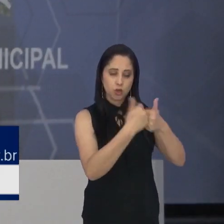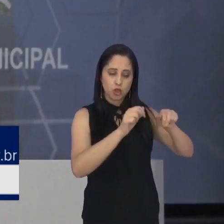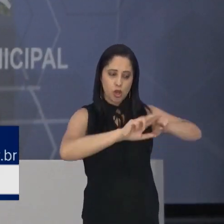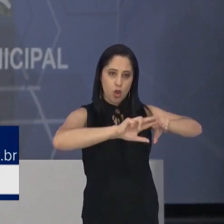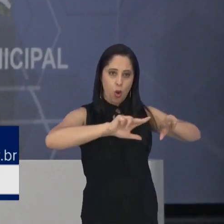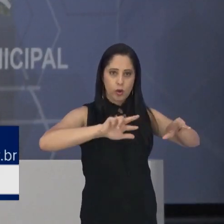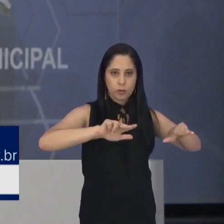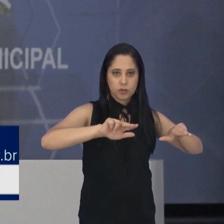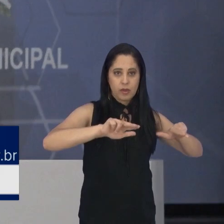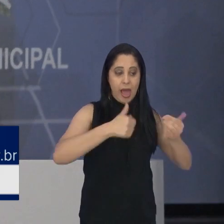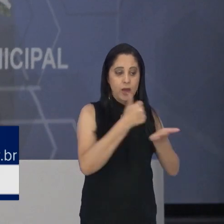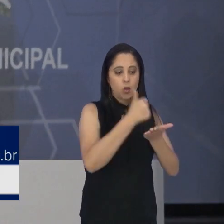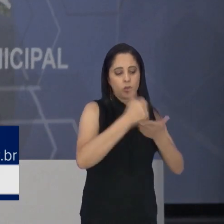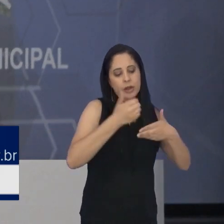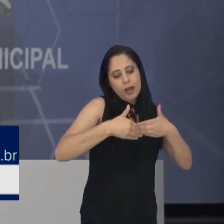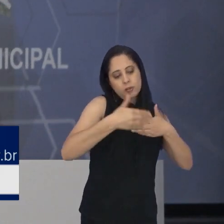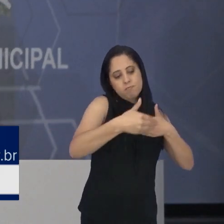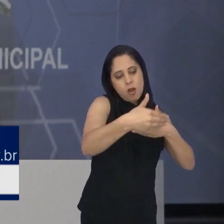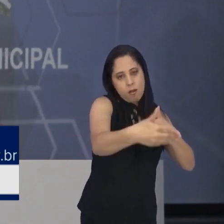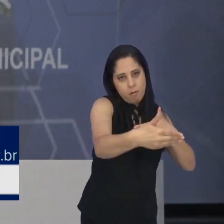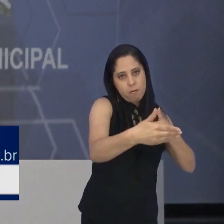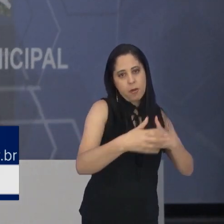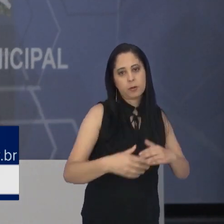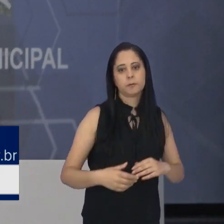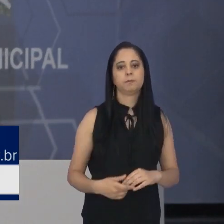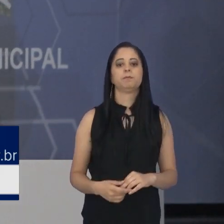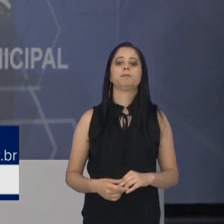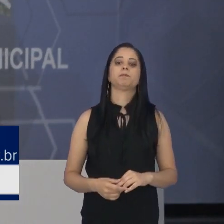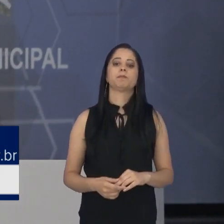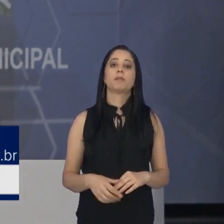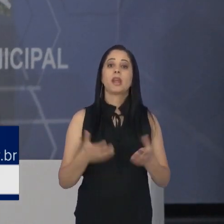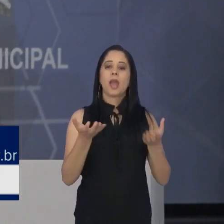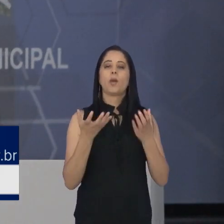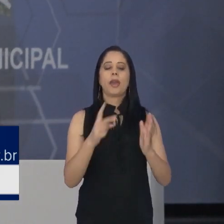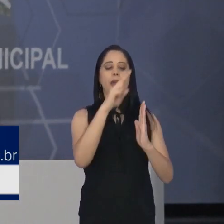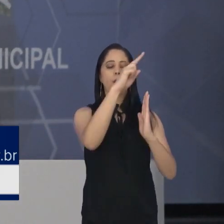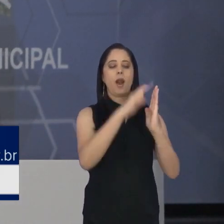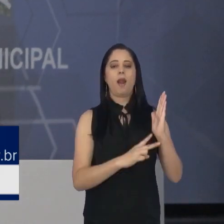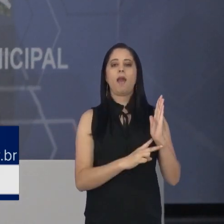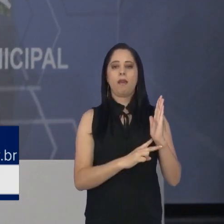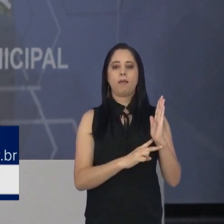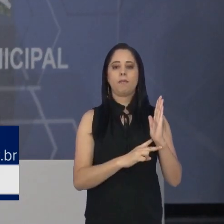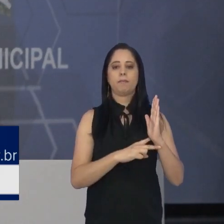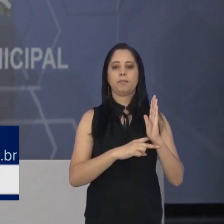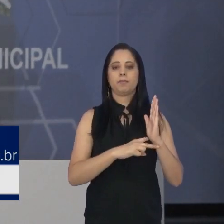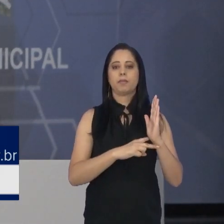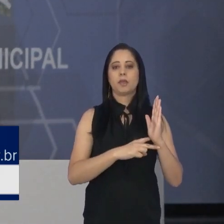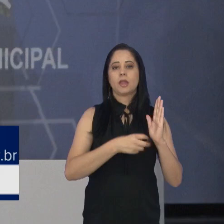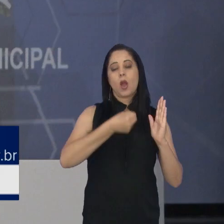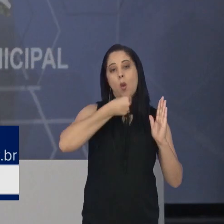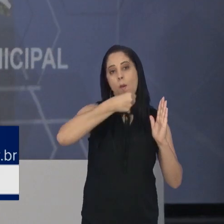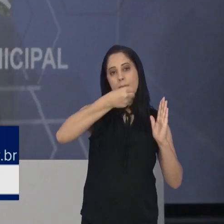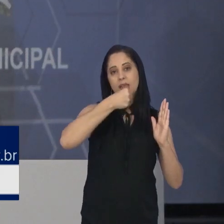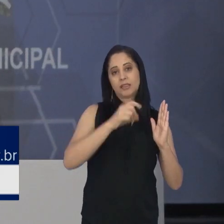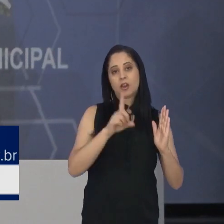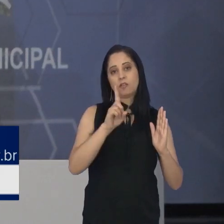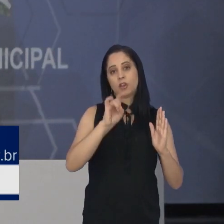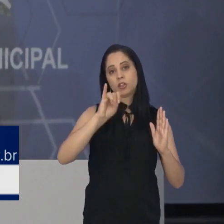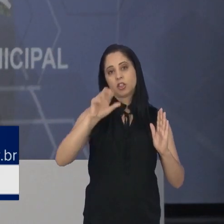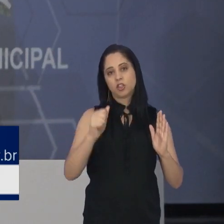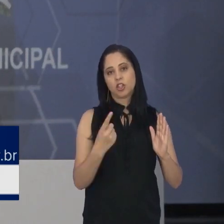muito importante na nossa cidade. Eu quero ler para os vereadores uma matéria do dia